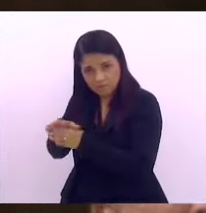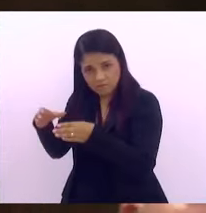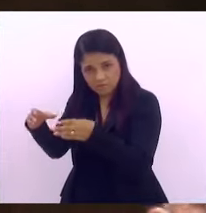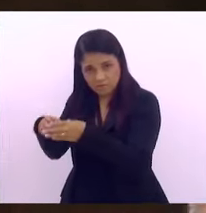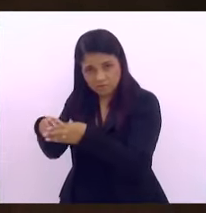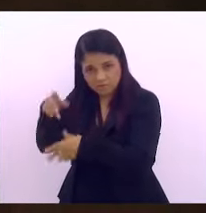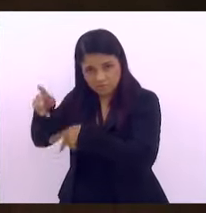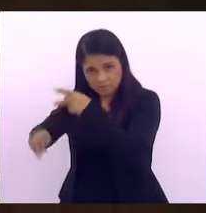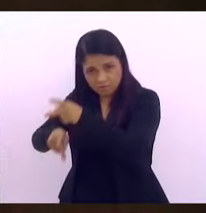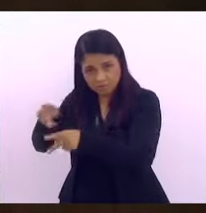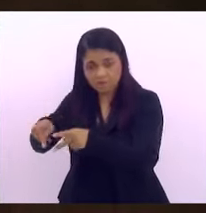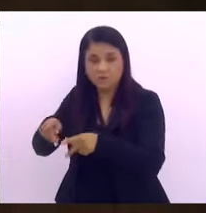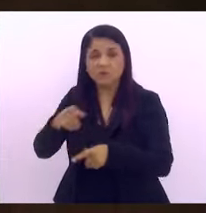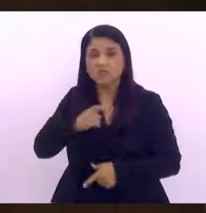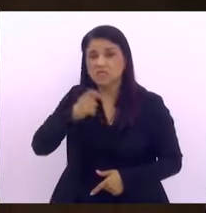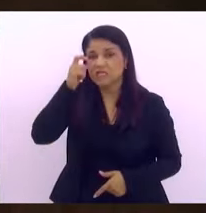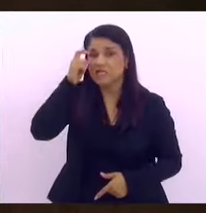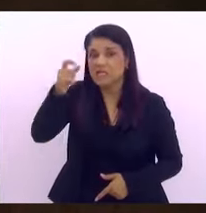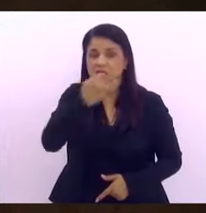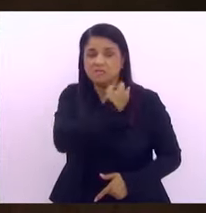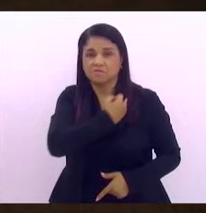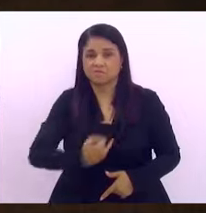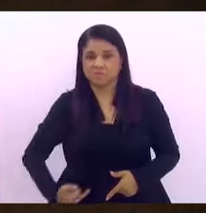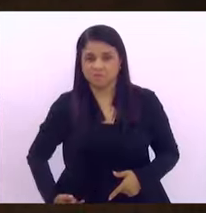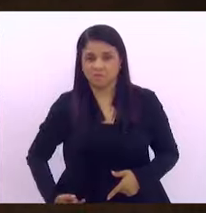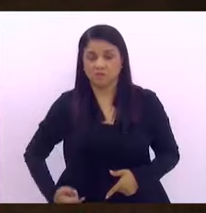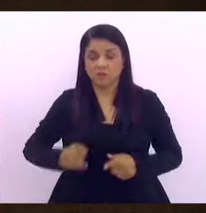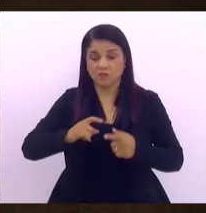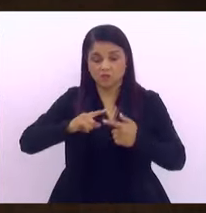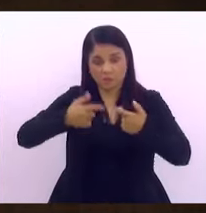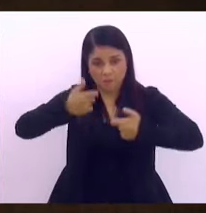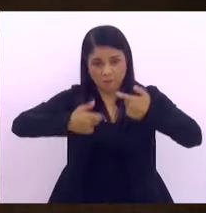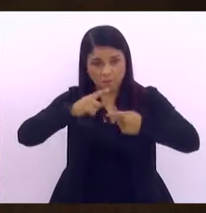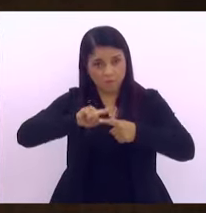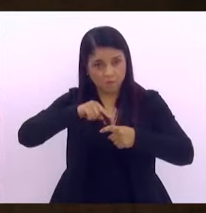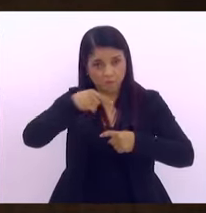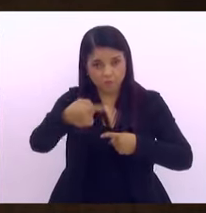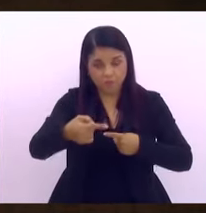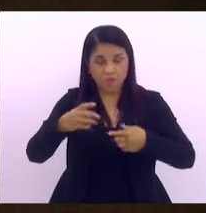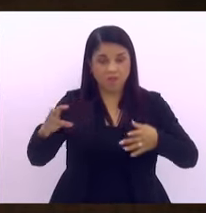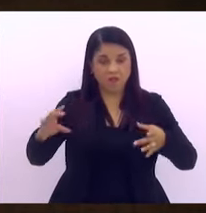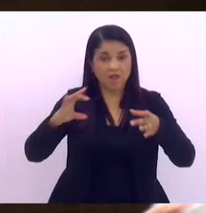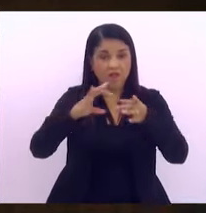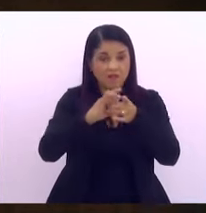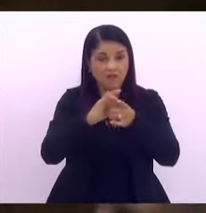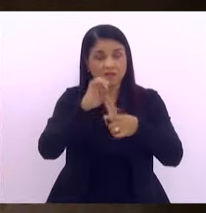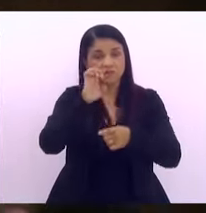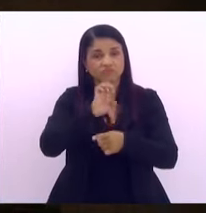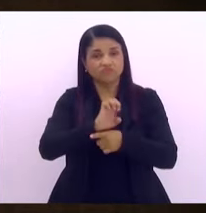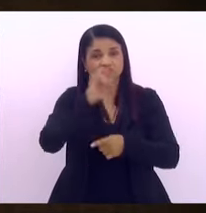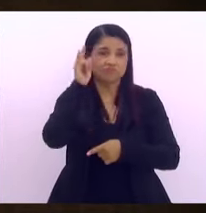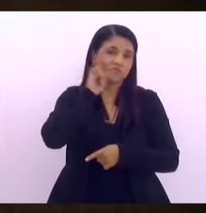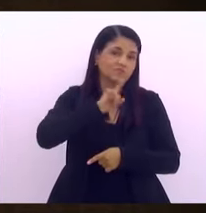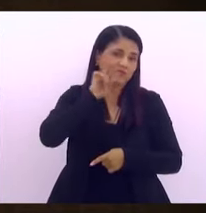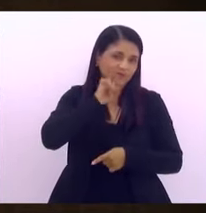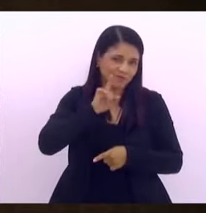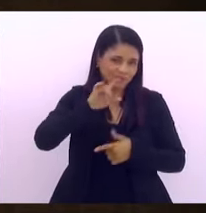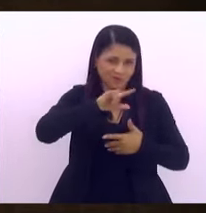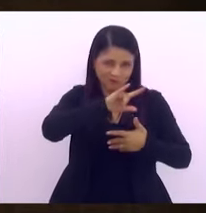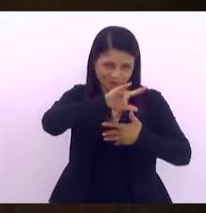pelos interesses imperialistas pós-guerra, principalmente ligados aos Estados Unidos da América